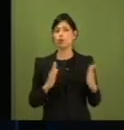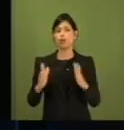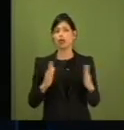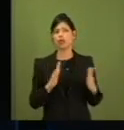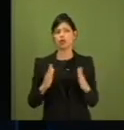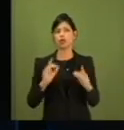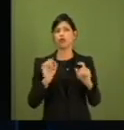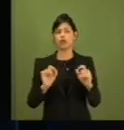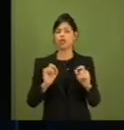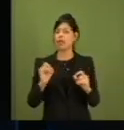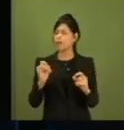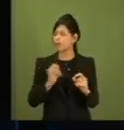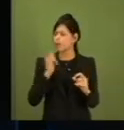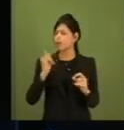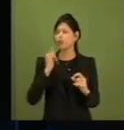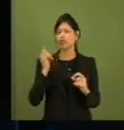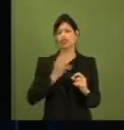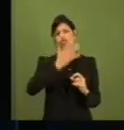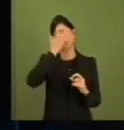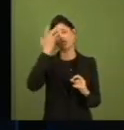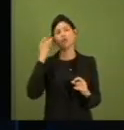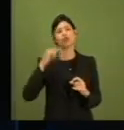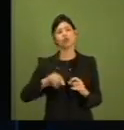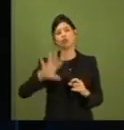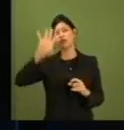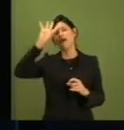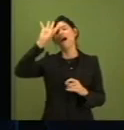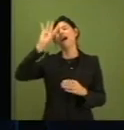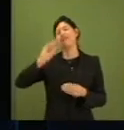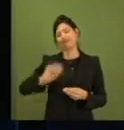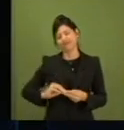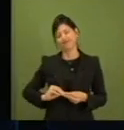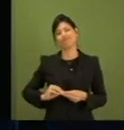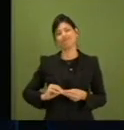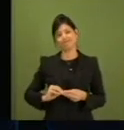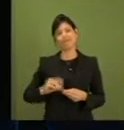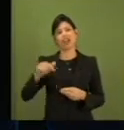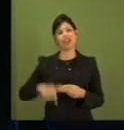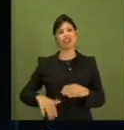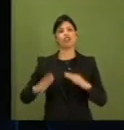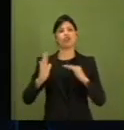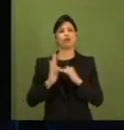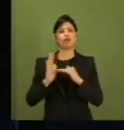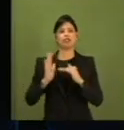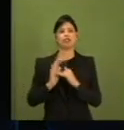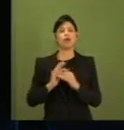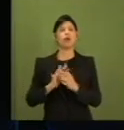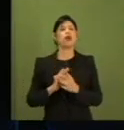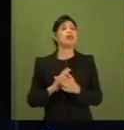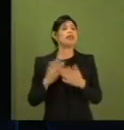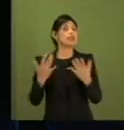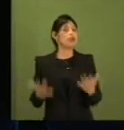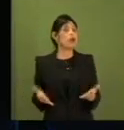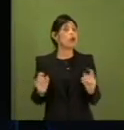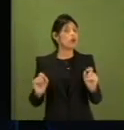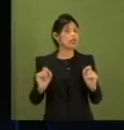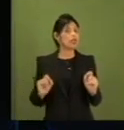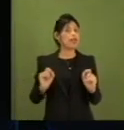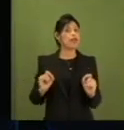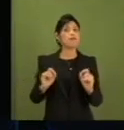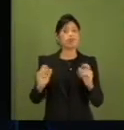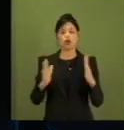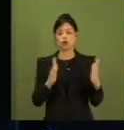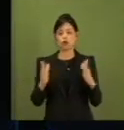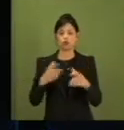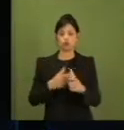pessoas entenderem a importância da decisão do Senado da República. Durante a vigência do estado de calamidade, ficam